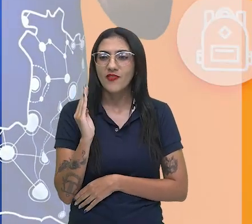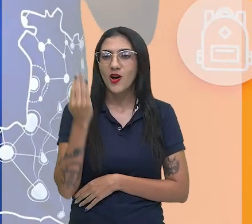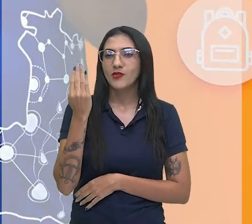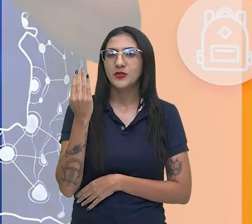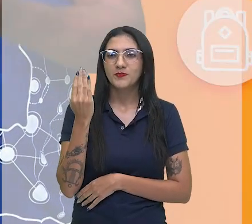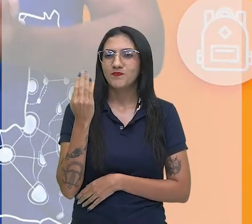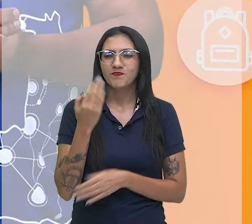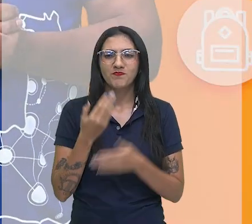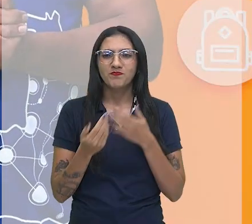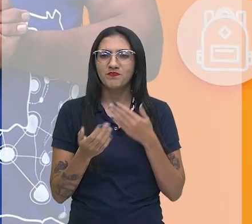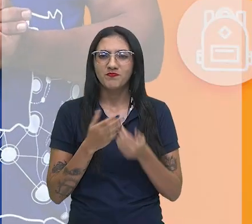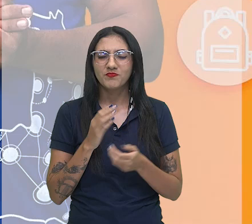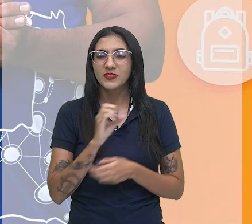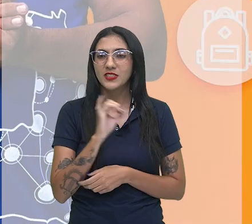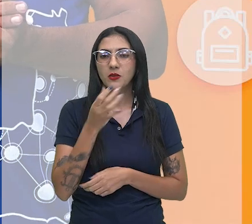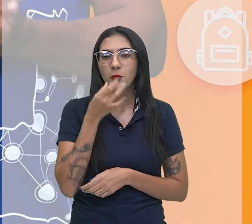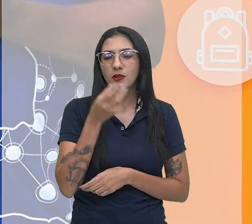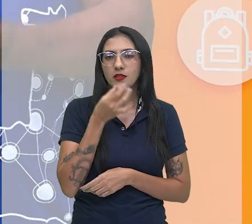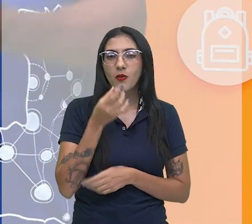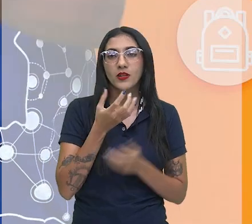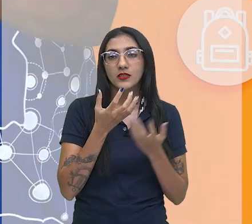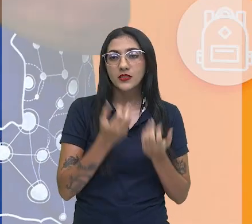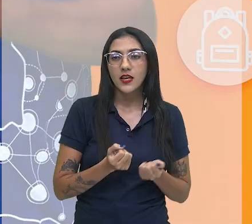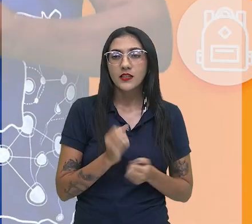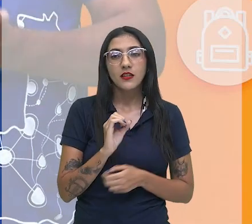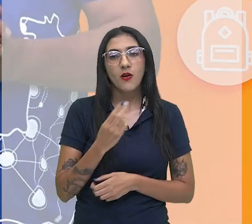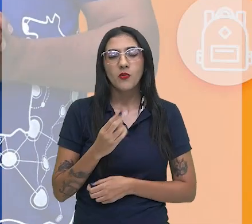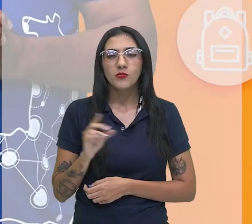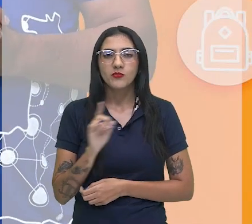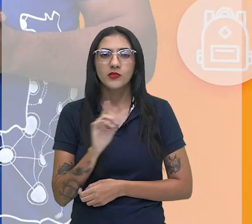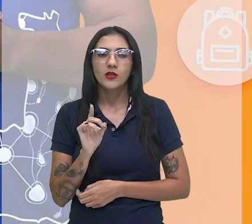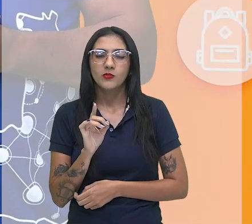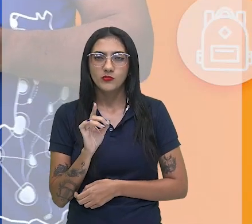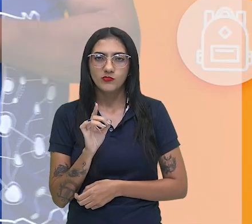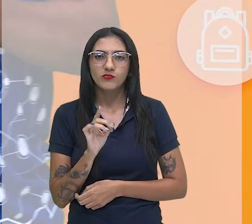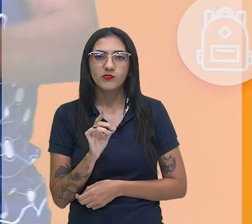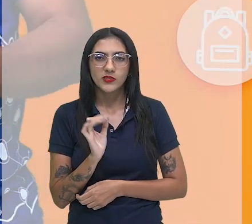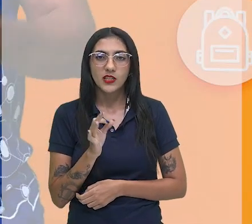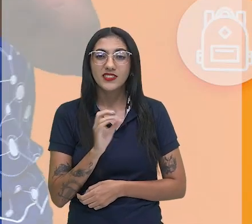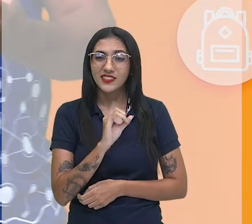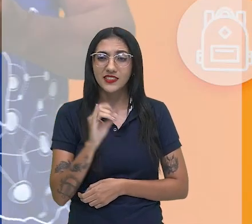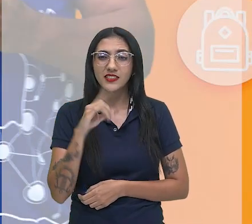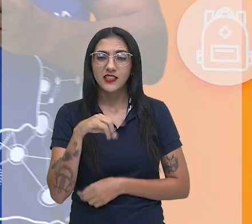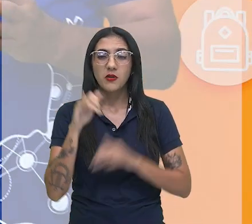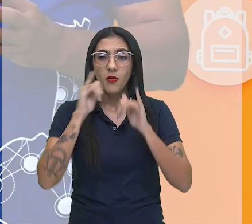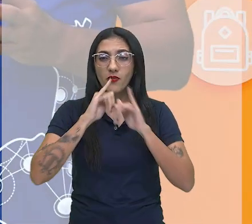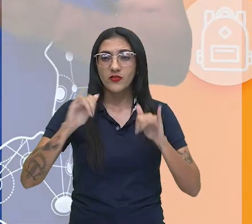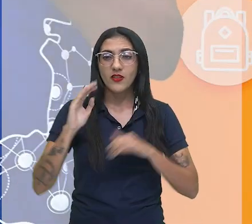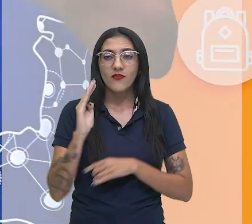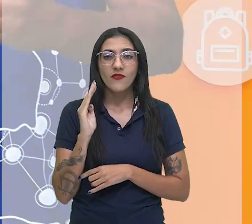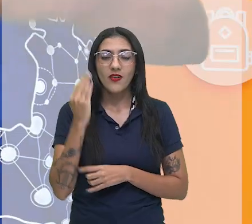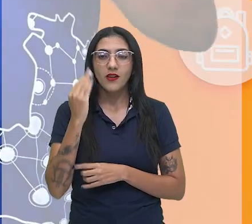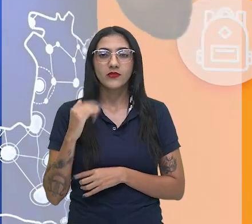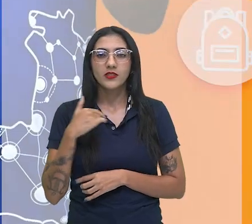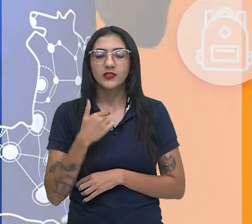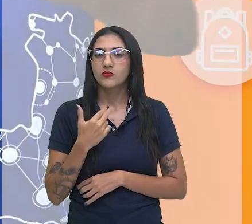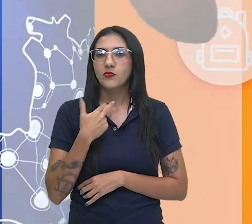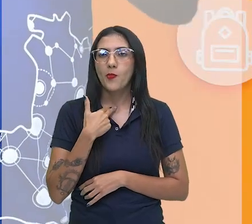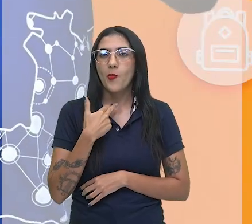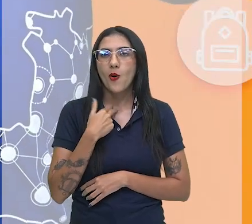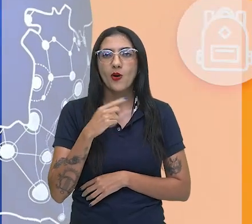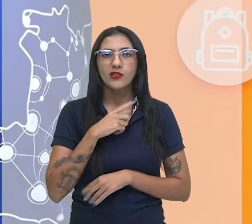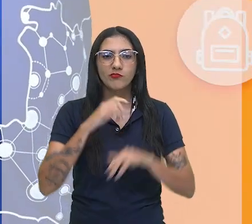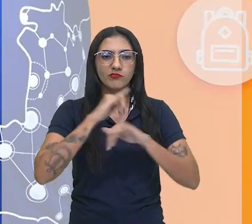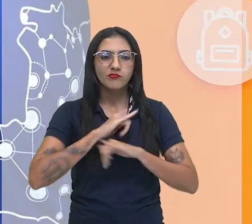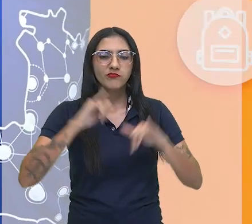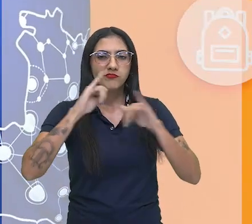importa para que lado seja. Né? Não importa para quem seja. Se está errado e se é mentira, a gente não pode ficar,